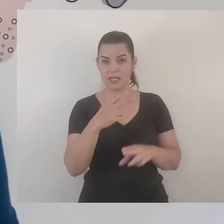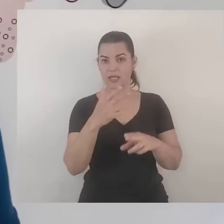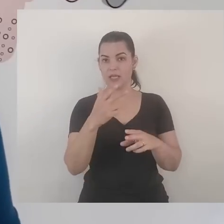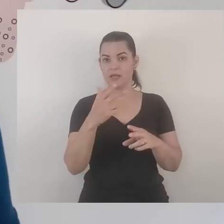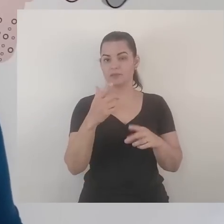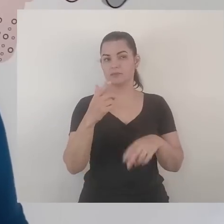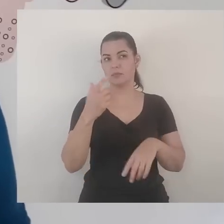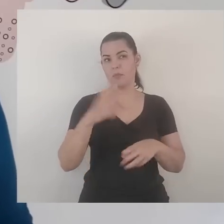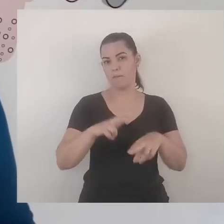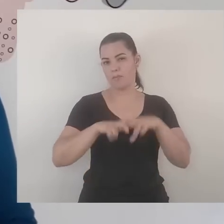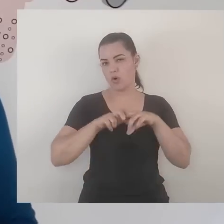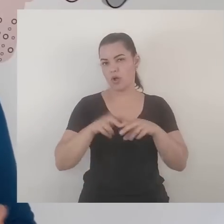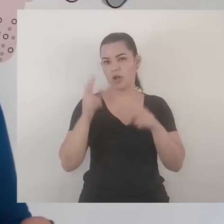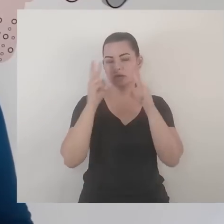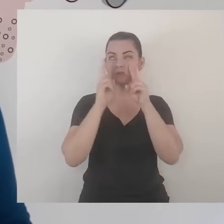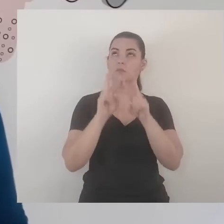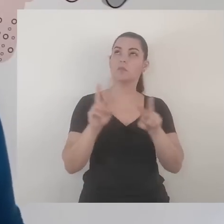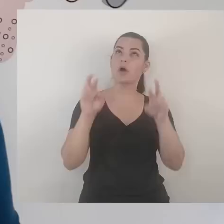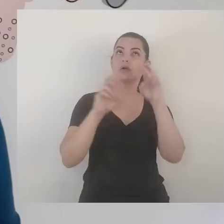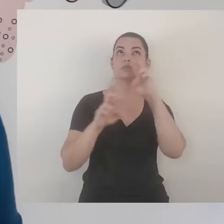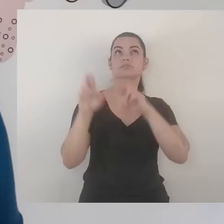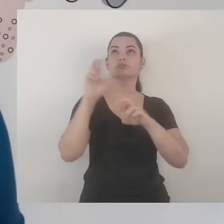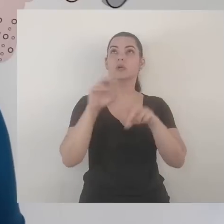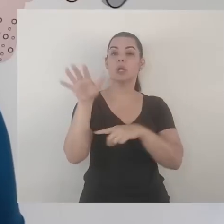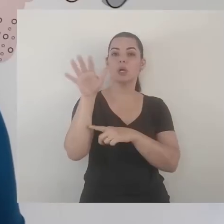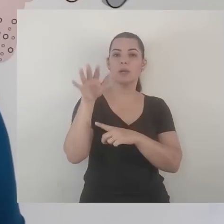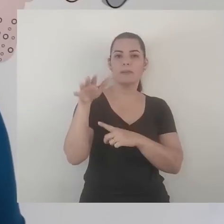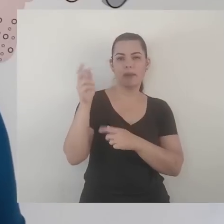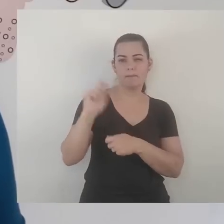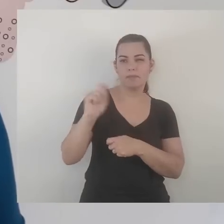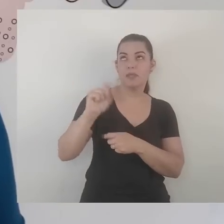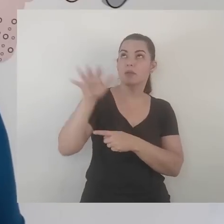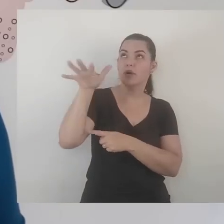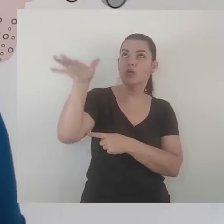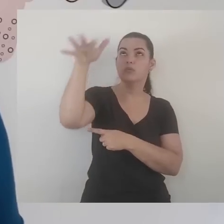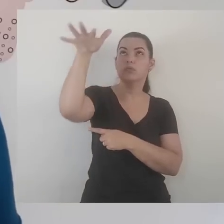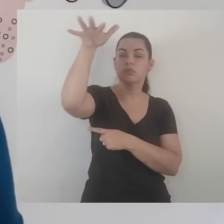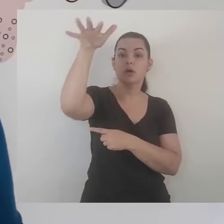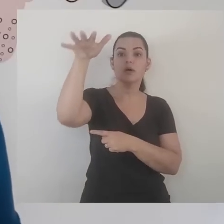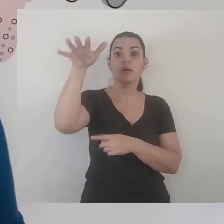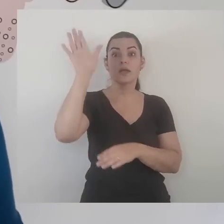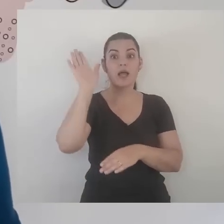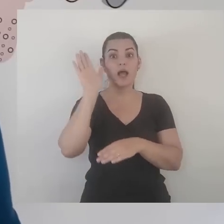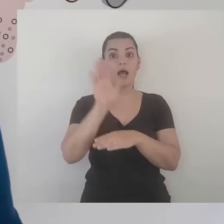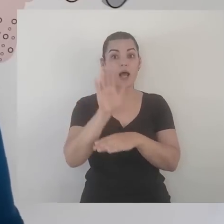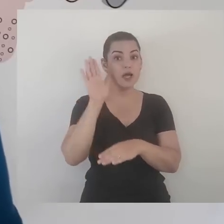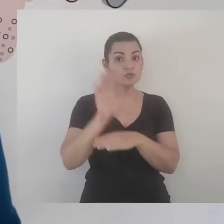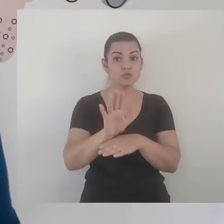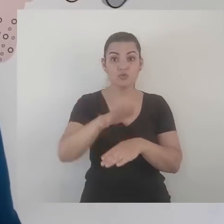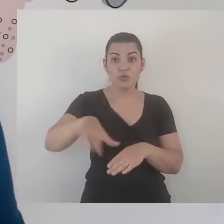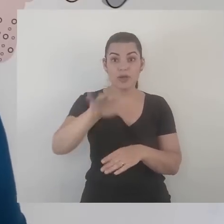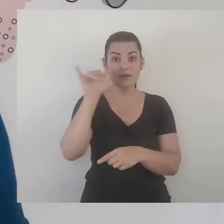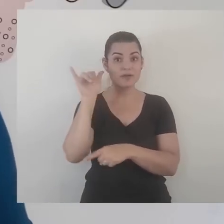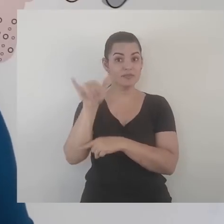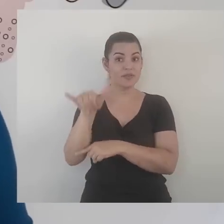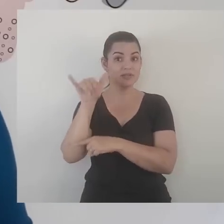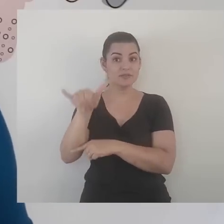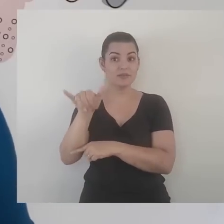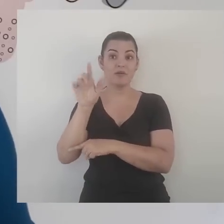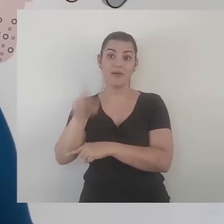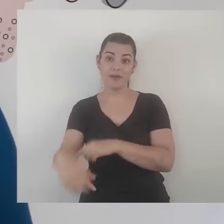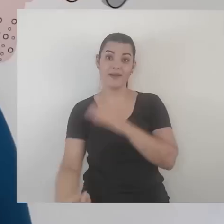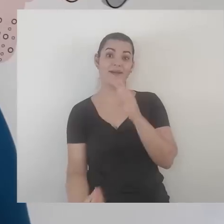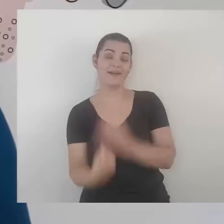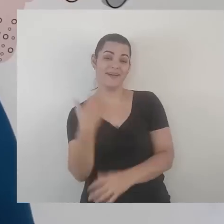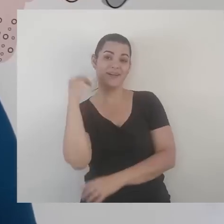das pipas, que inspirou toda a aviação, é a criação do